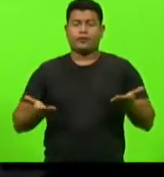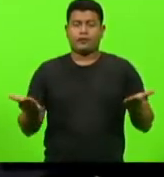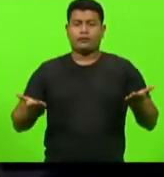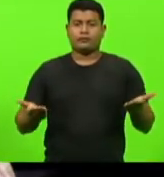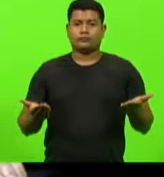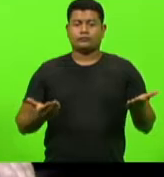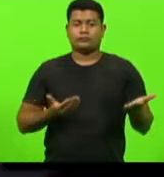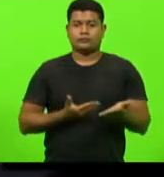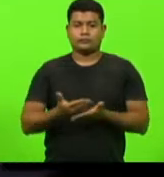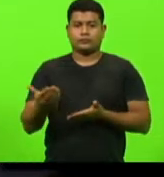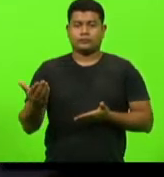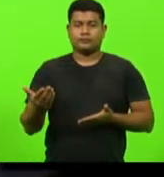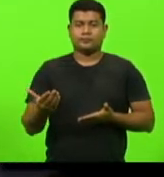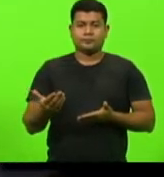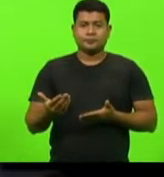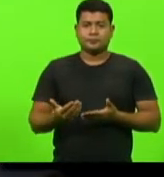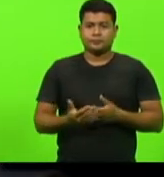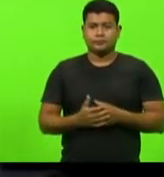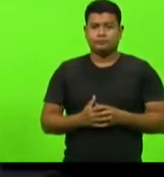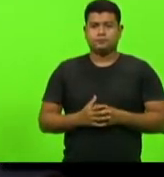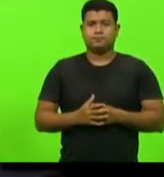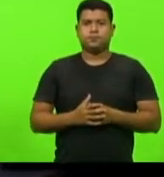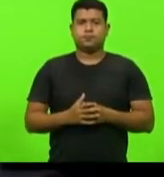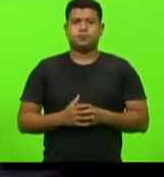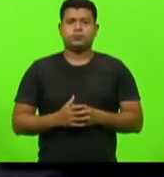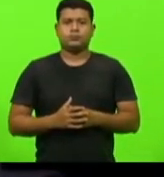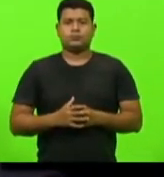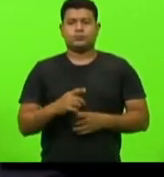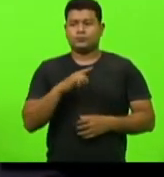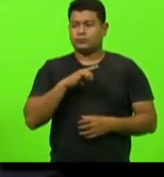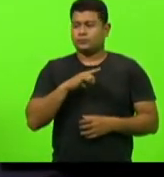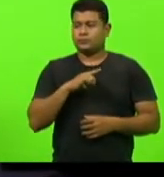deputados, nós temos aqui